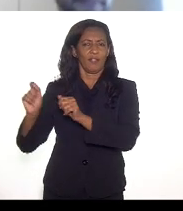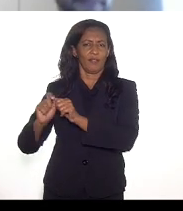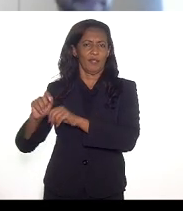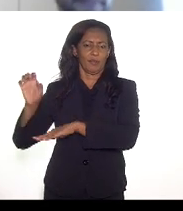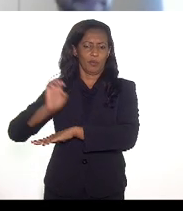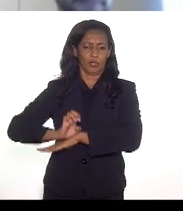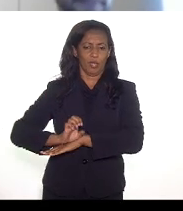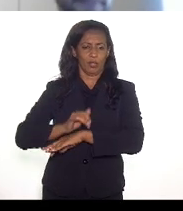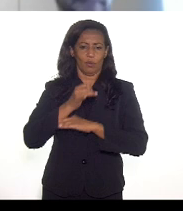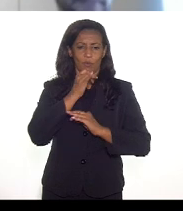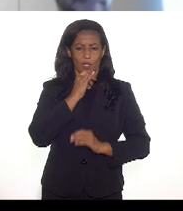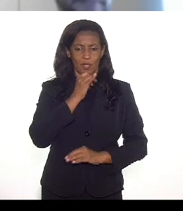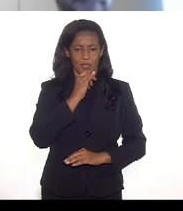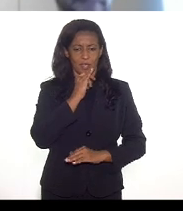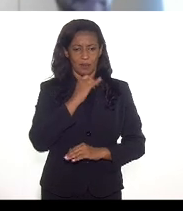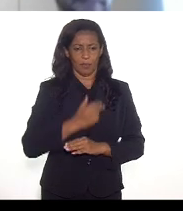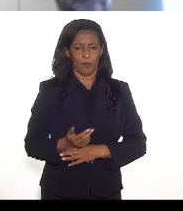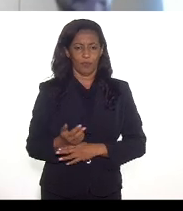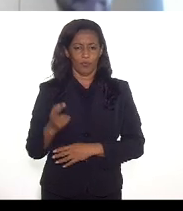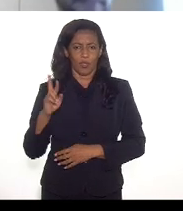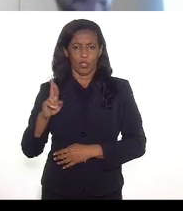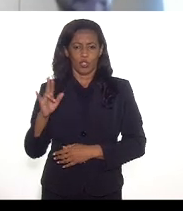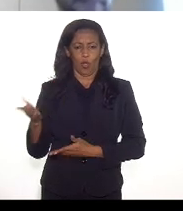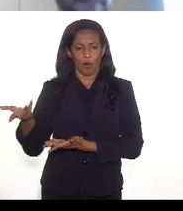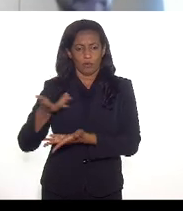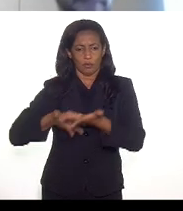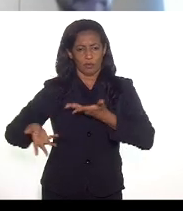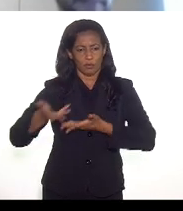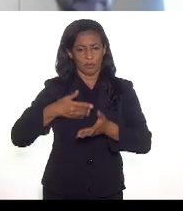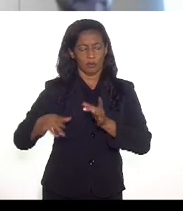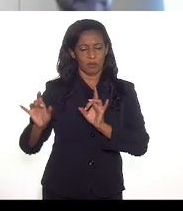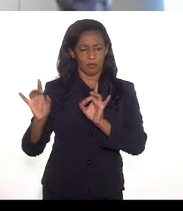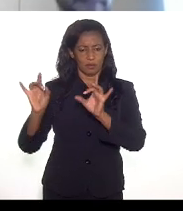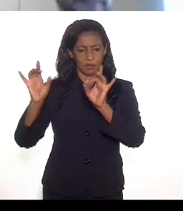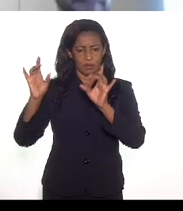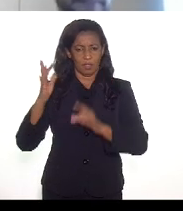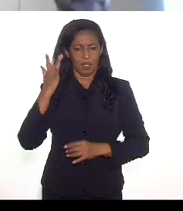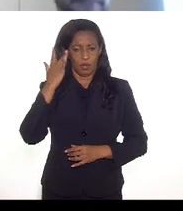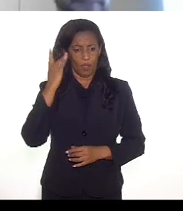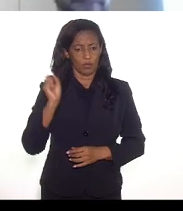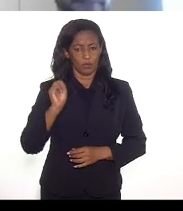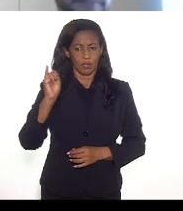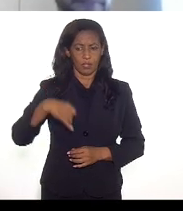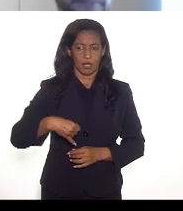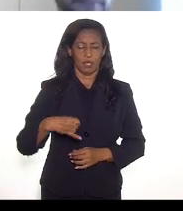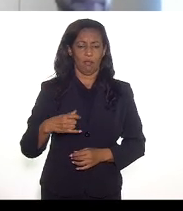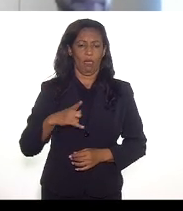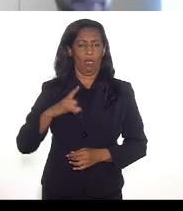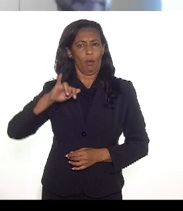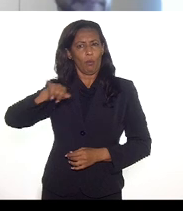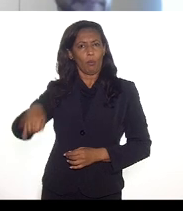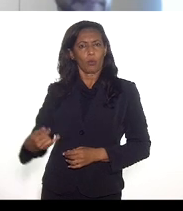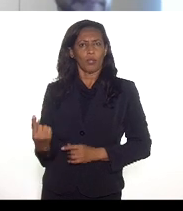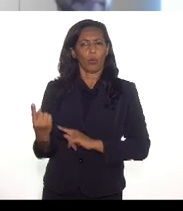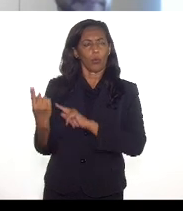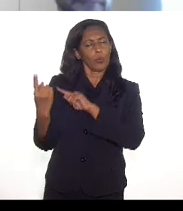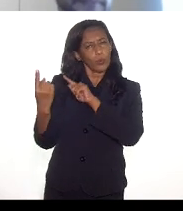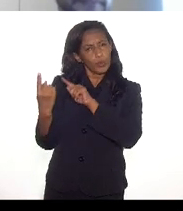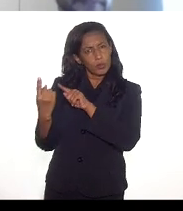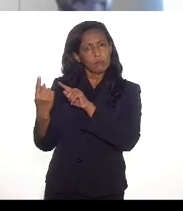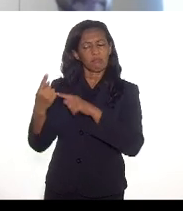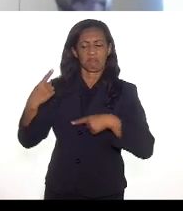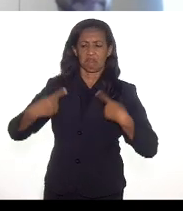por exemplo, os royalties e as participações especiais. Então, eu acho, sim, que é uma oportunidade única da gente